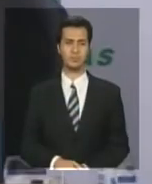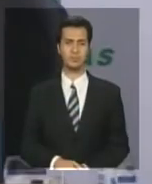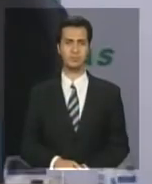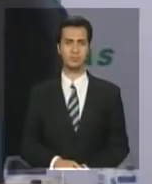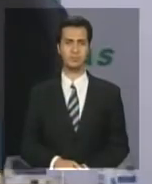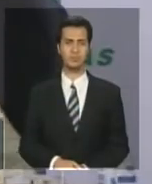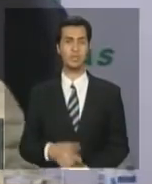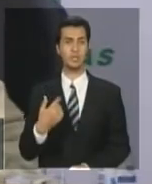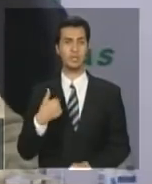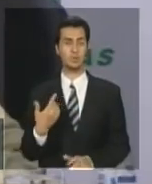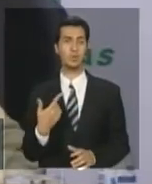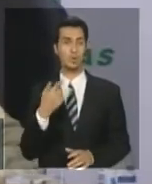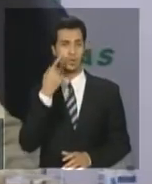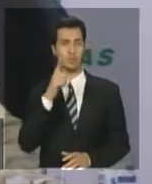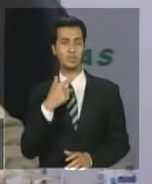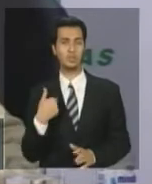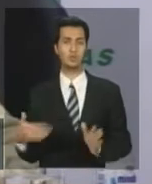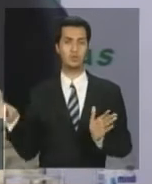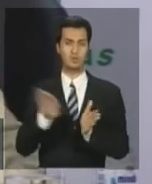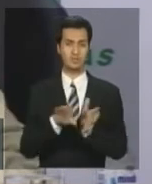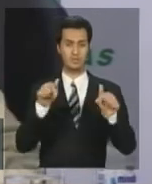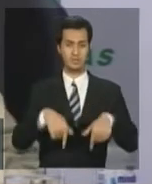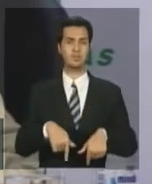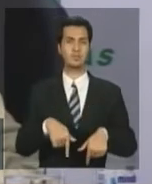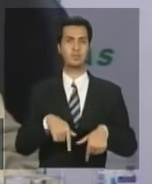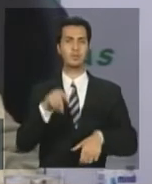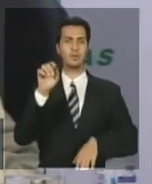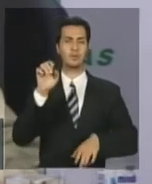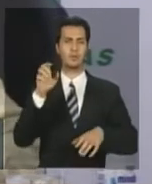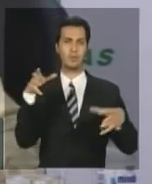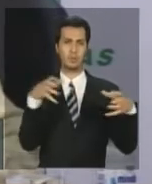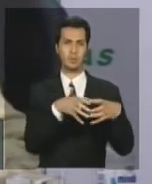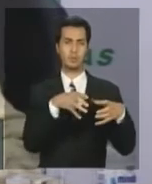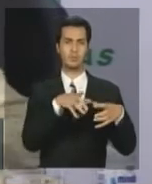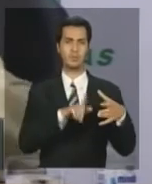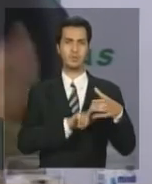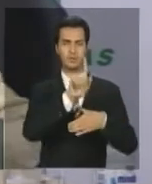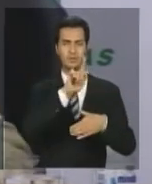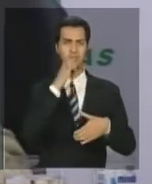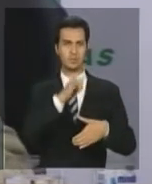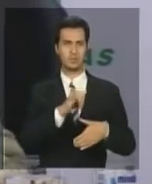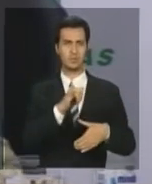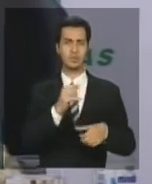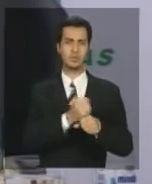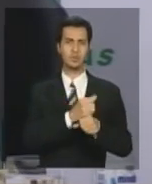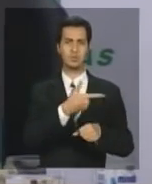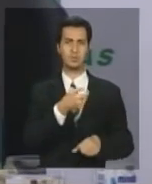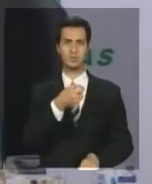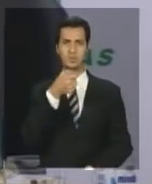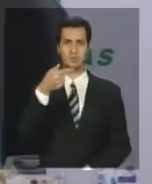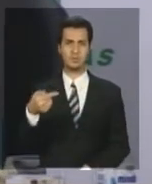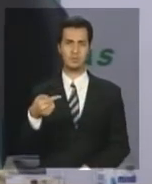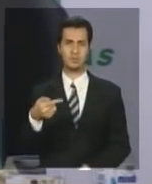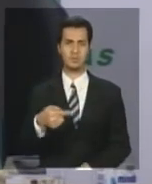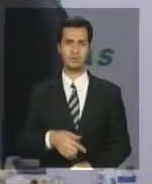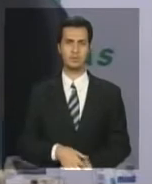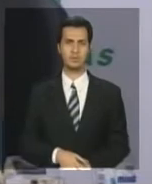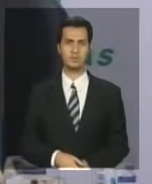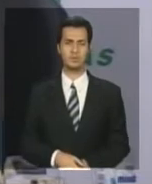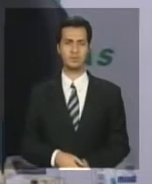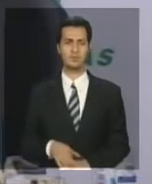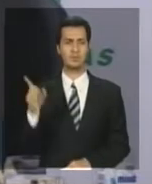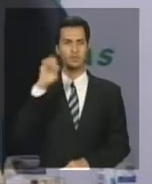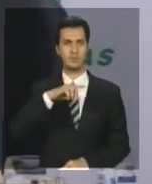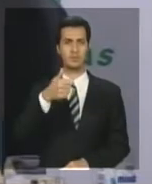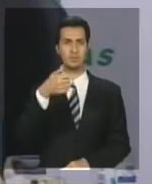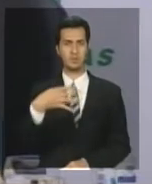Gás e Energia no dia 24 de setembro de 2007. Né? Eu já tinha sido do Gás e Energia, cheguei aqui no dia 24 de